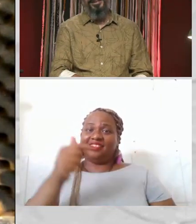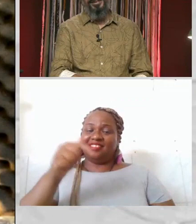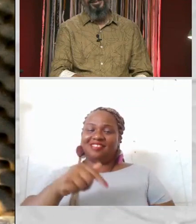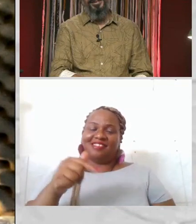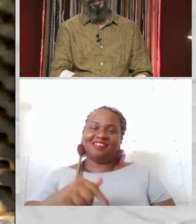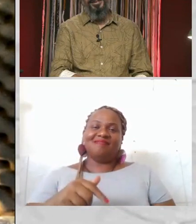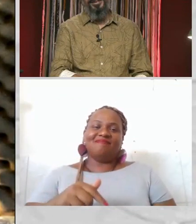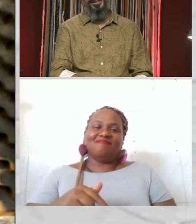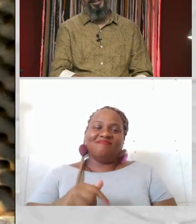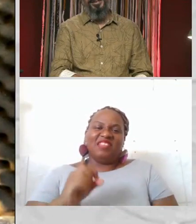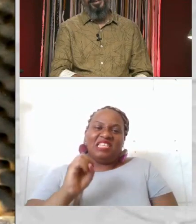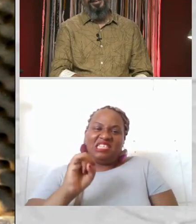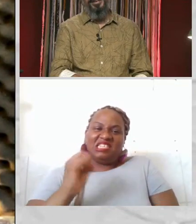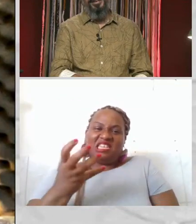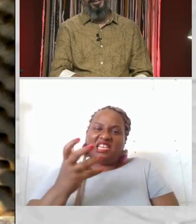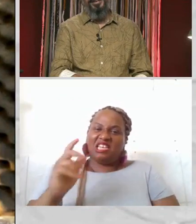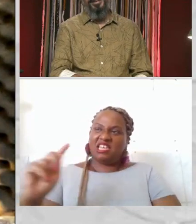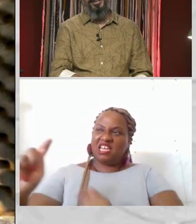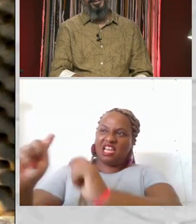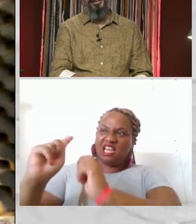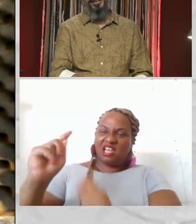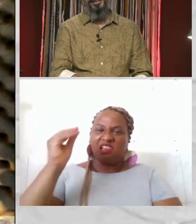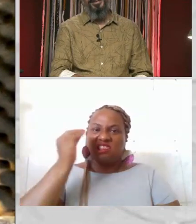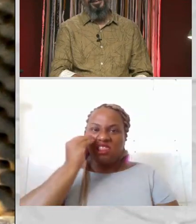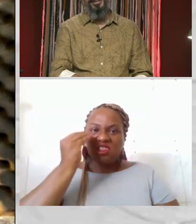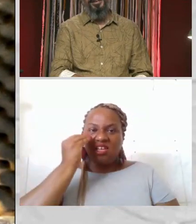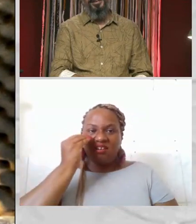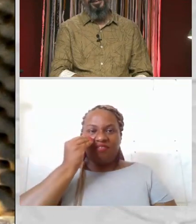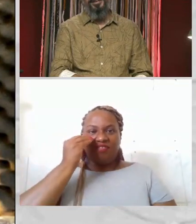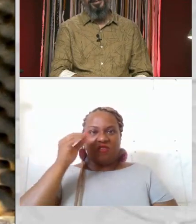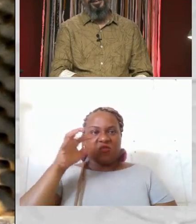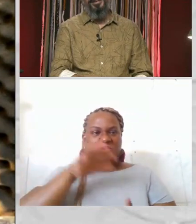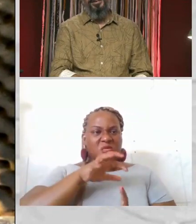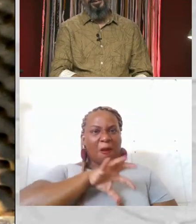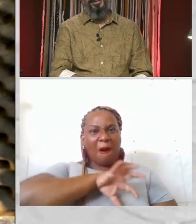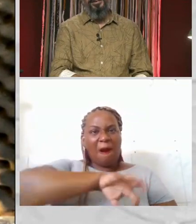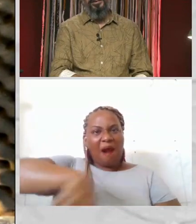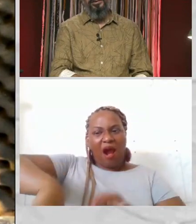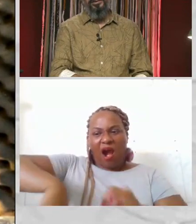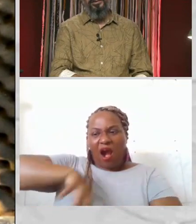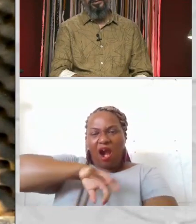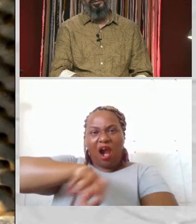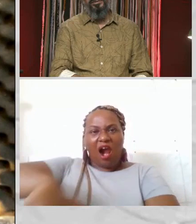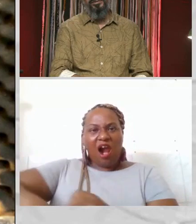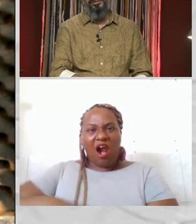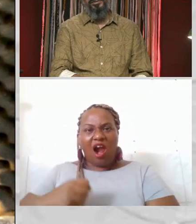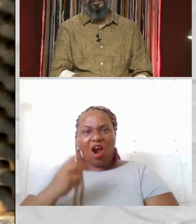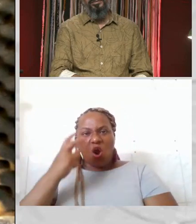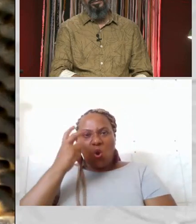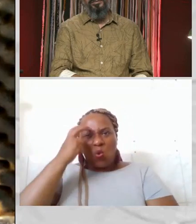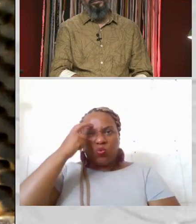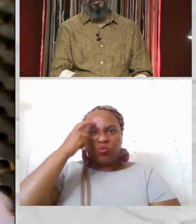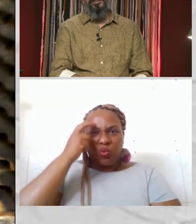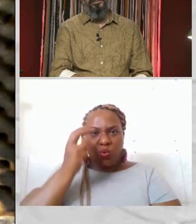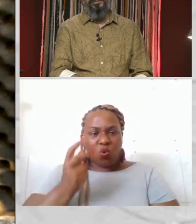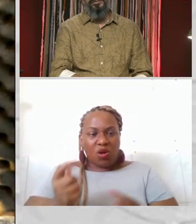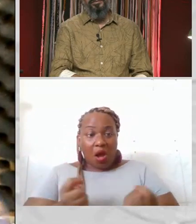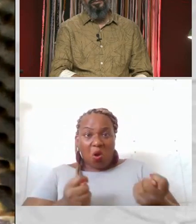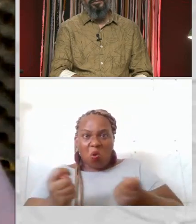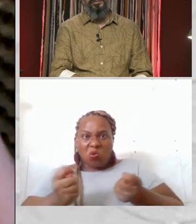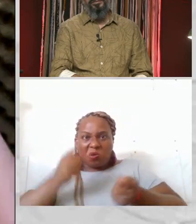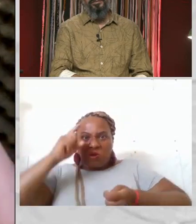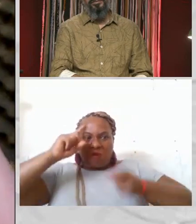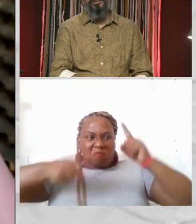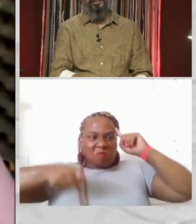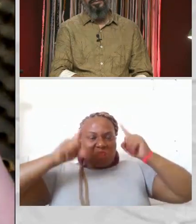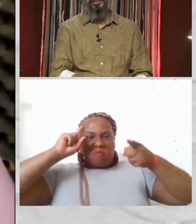que tentem tomar conta da cultura, por mais que tentem controlar, e o controle